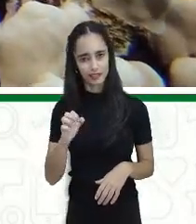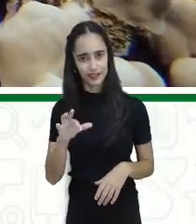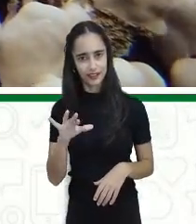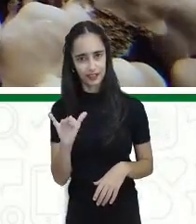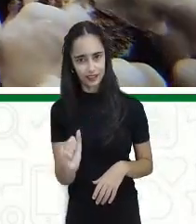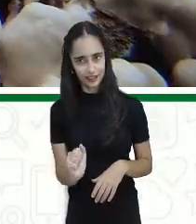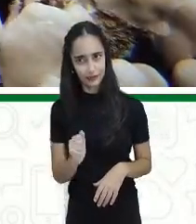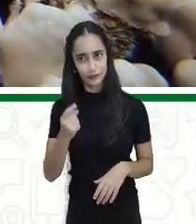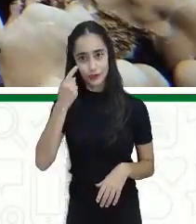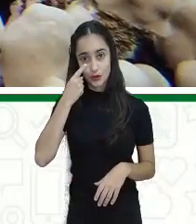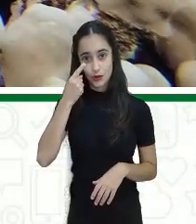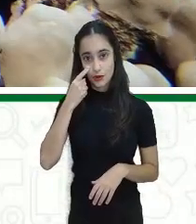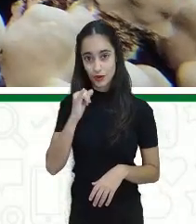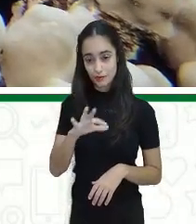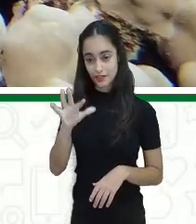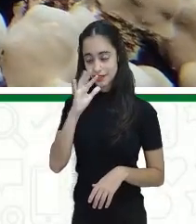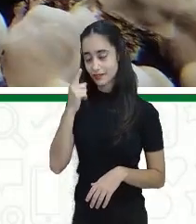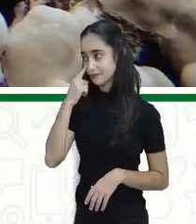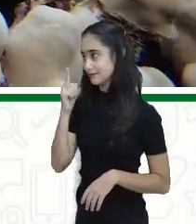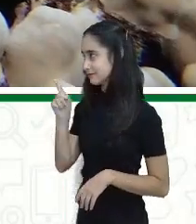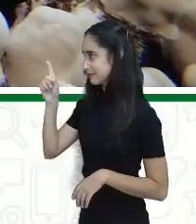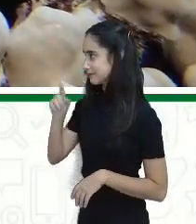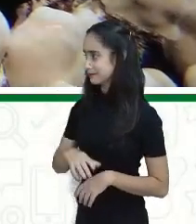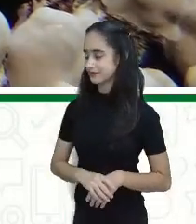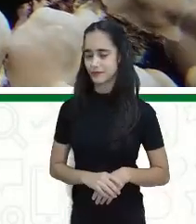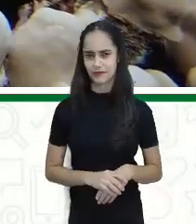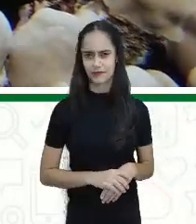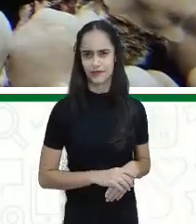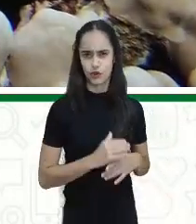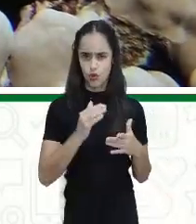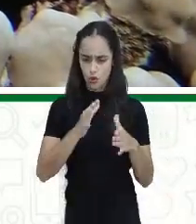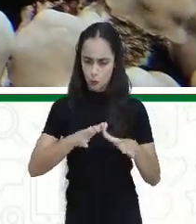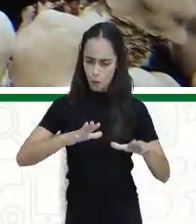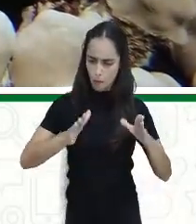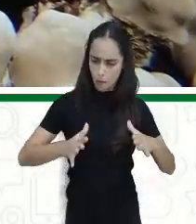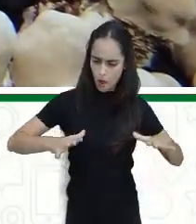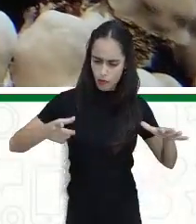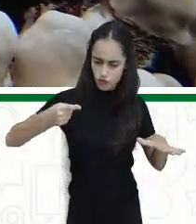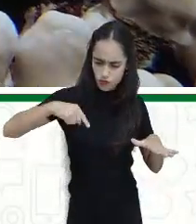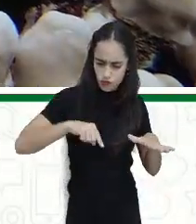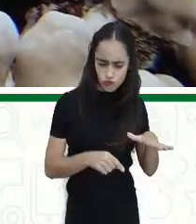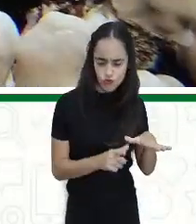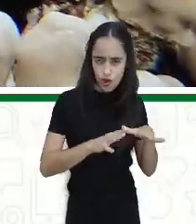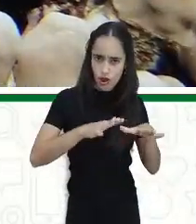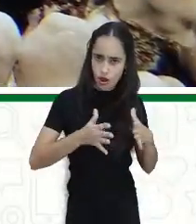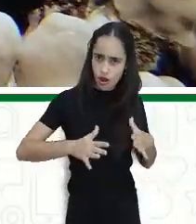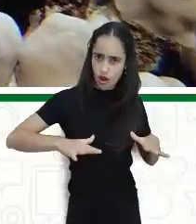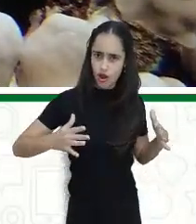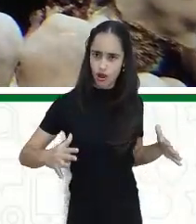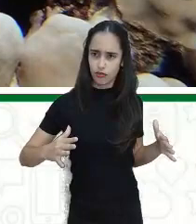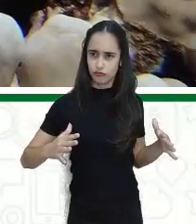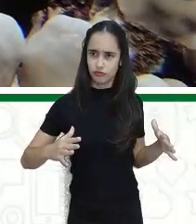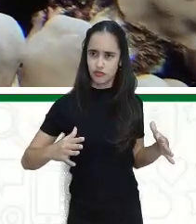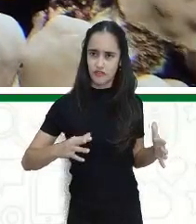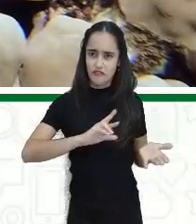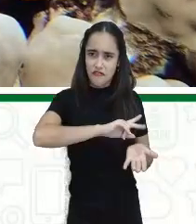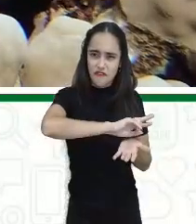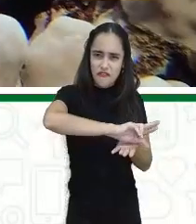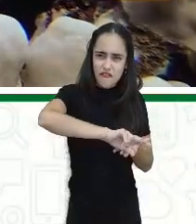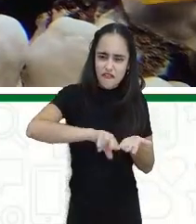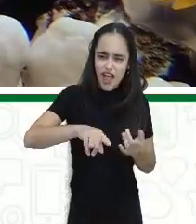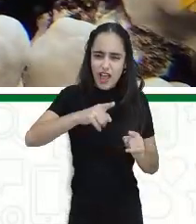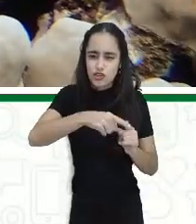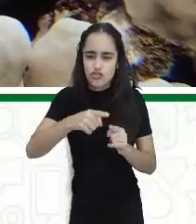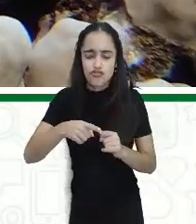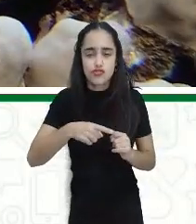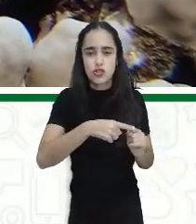tela para vocês esta imagem do fundo do mar, né? Cheia aí de matérias. Tem